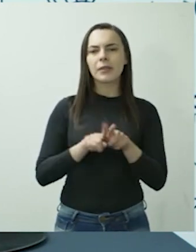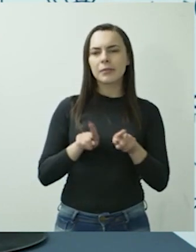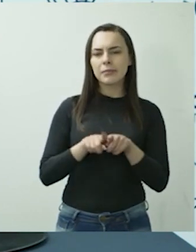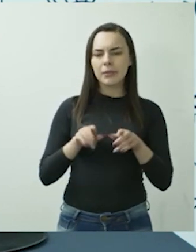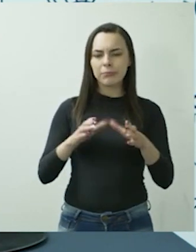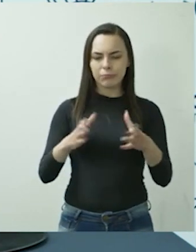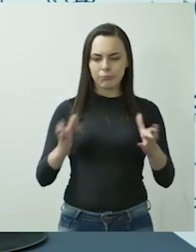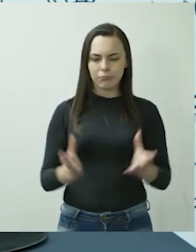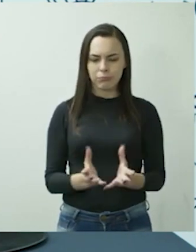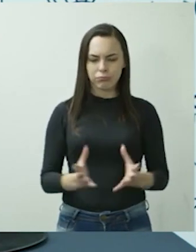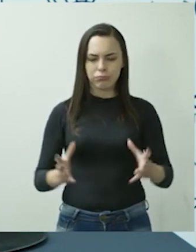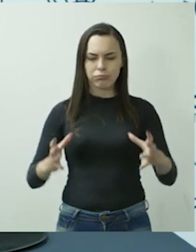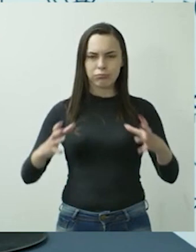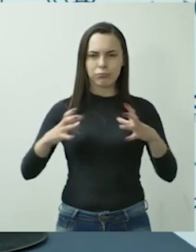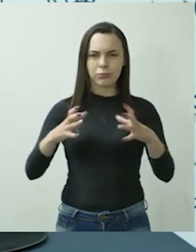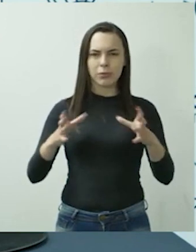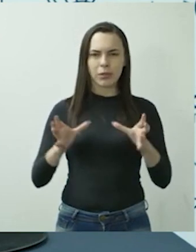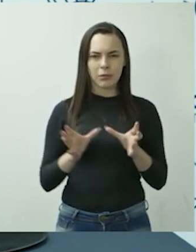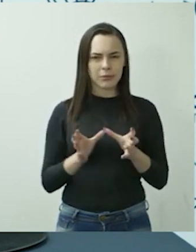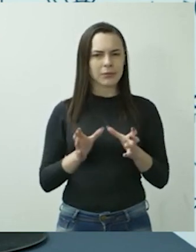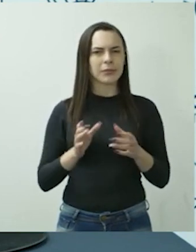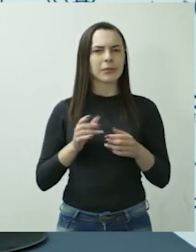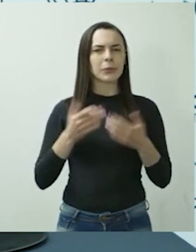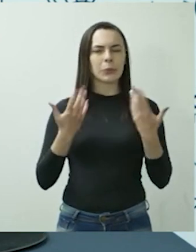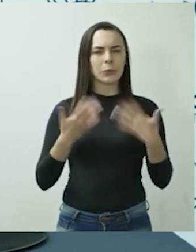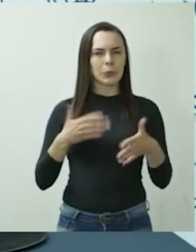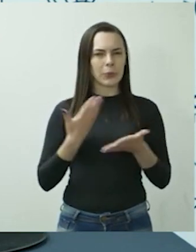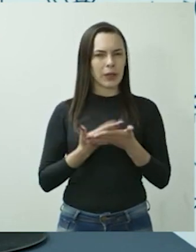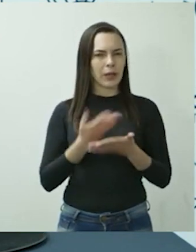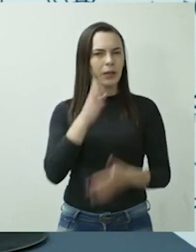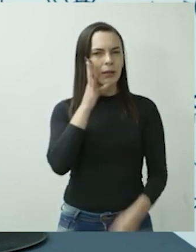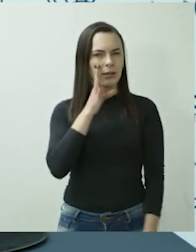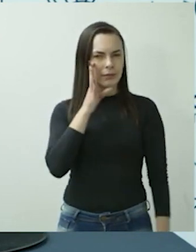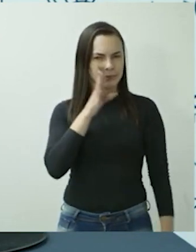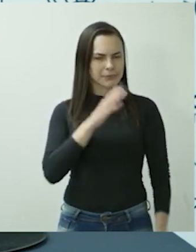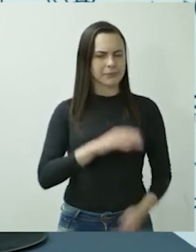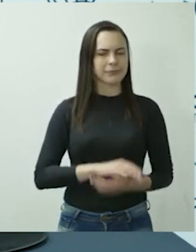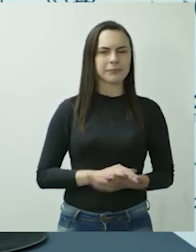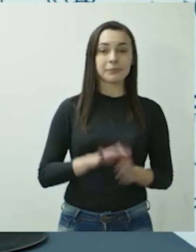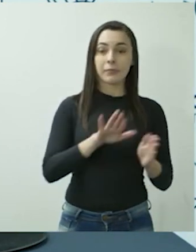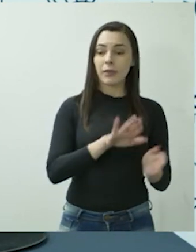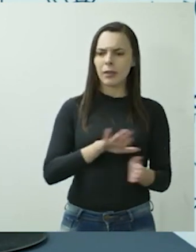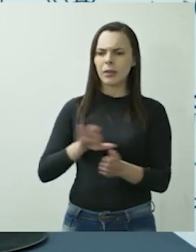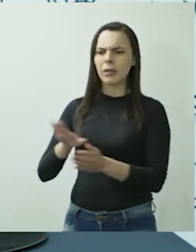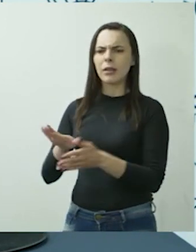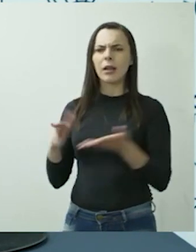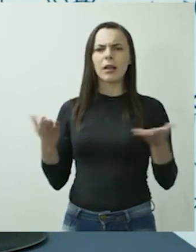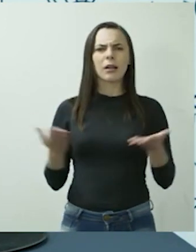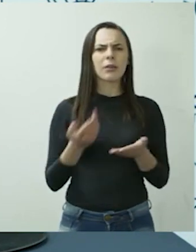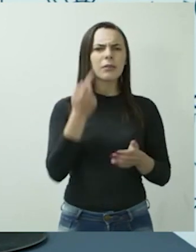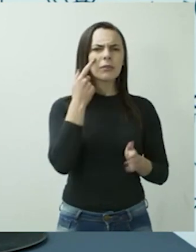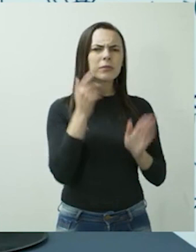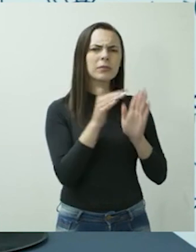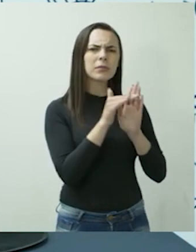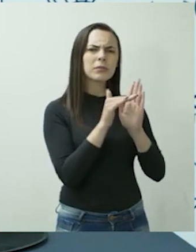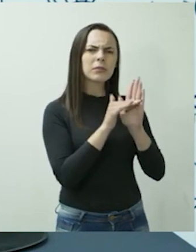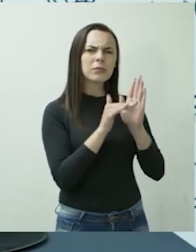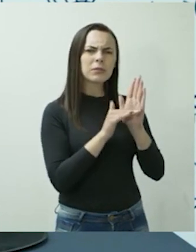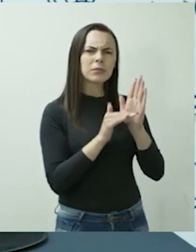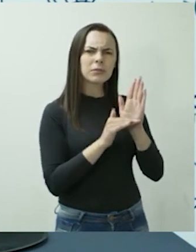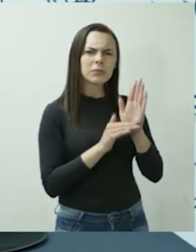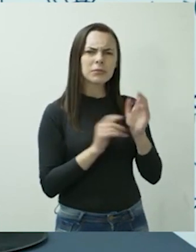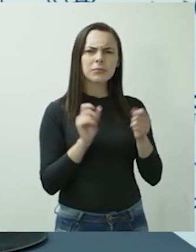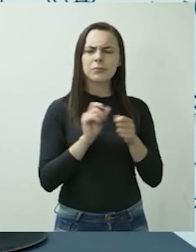caldeirão e tudo mais. A nossa aula foi muito legal. Vamos ver se a gente conseguiu cumprir com todas